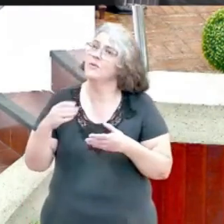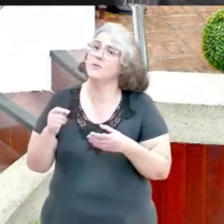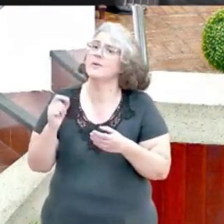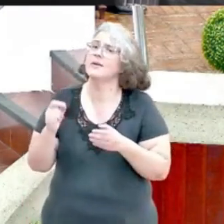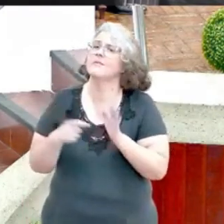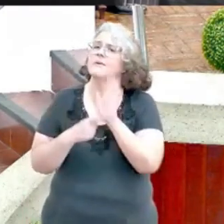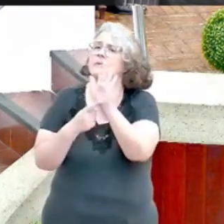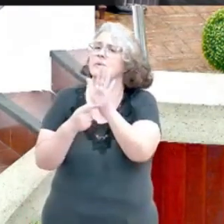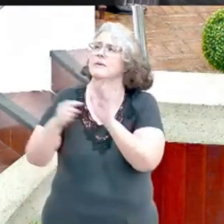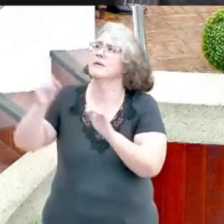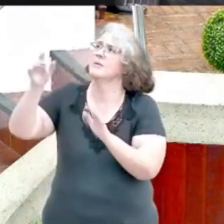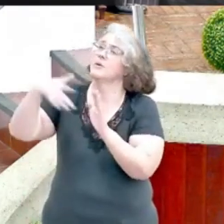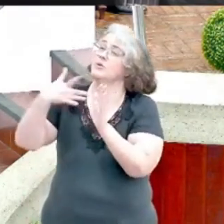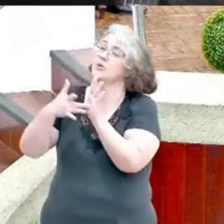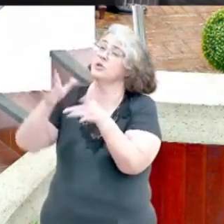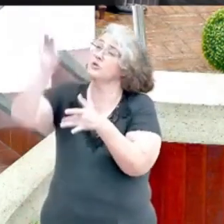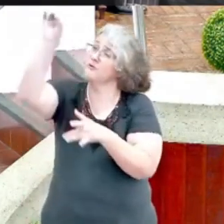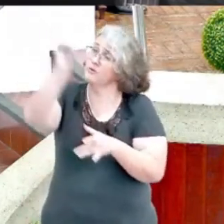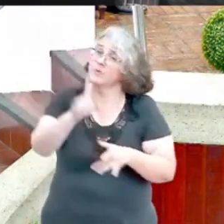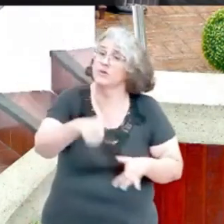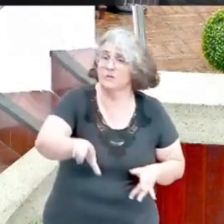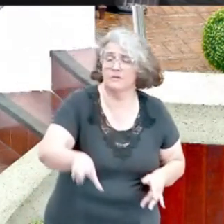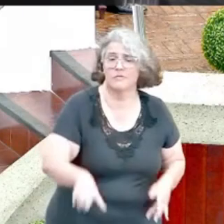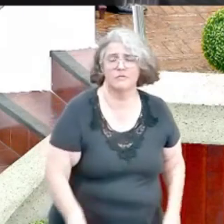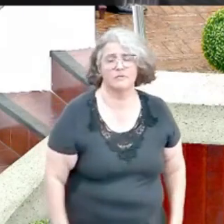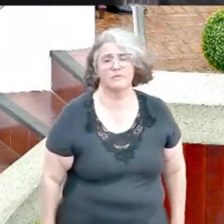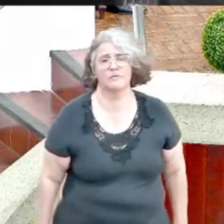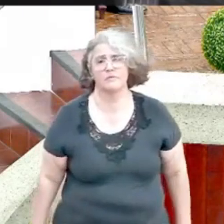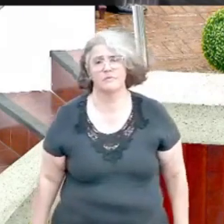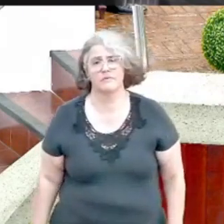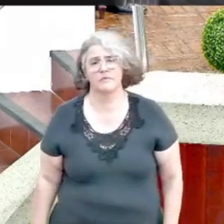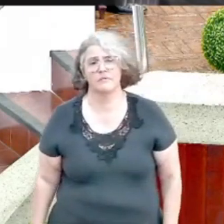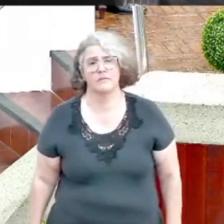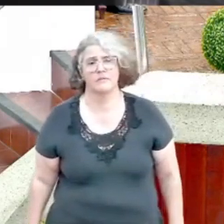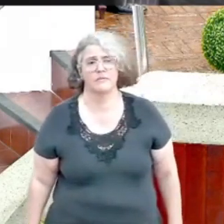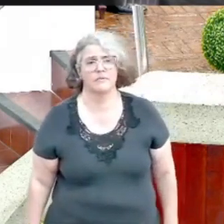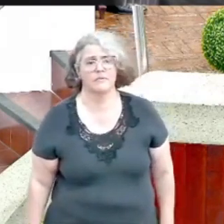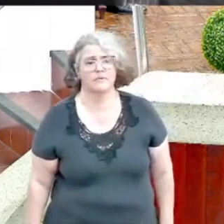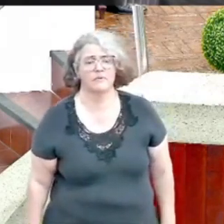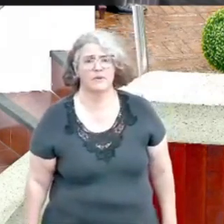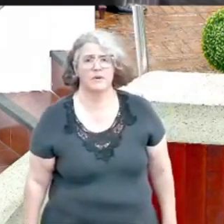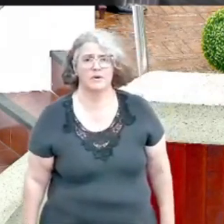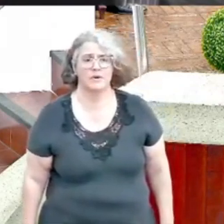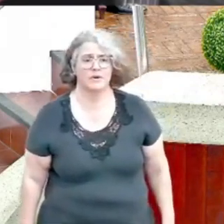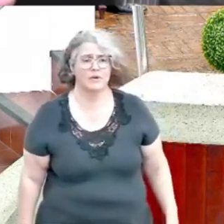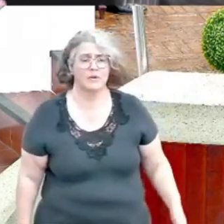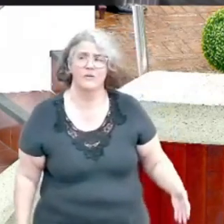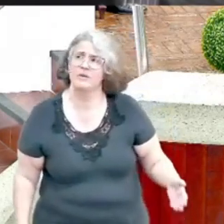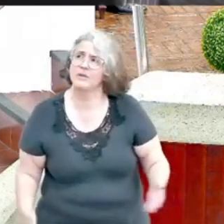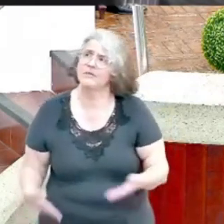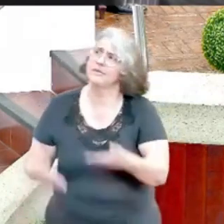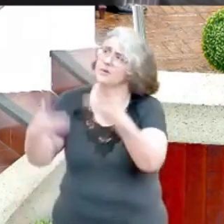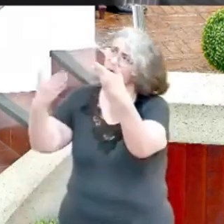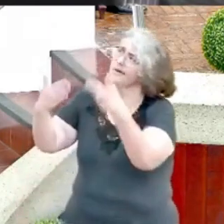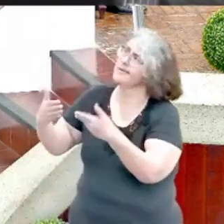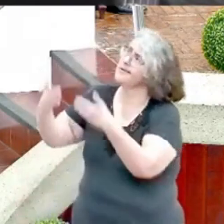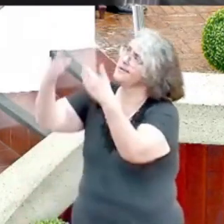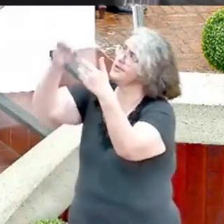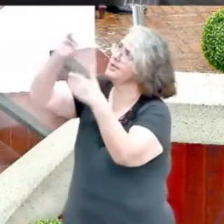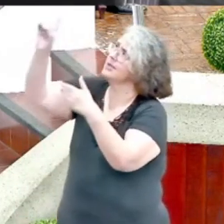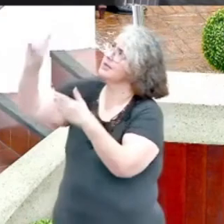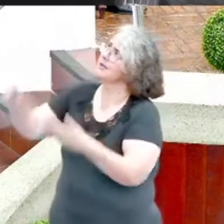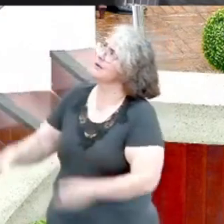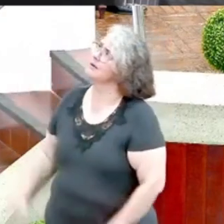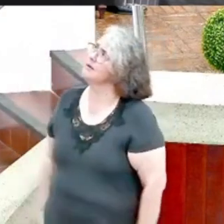Será que você, naquele dia, se colocará diante de Deus e dirá: ó Senhor, eu não